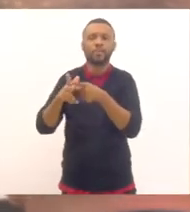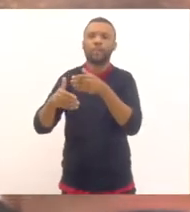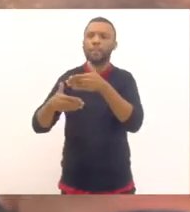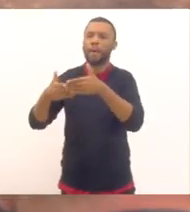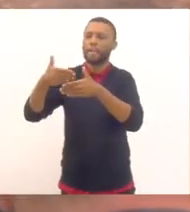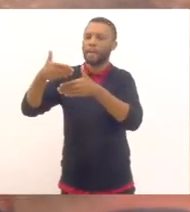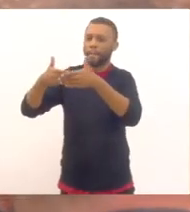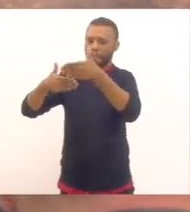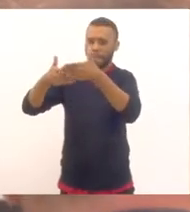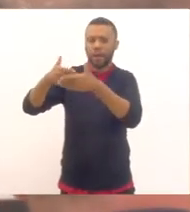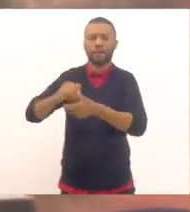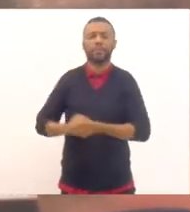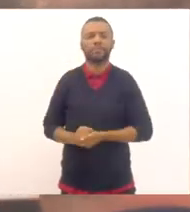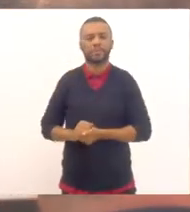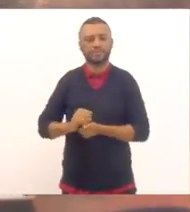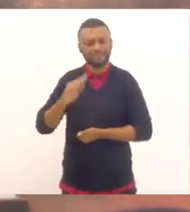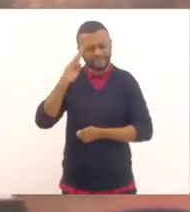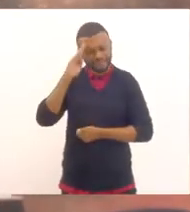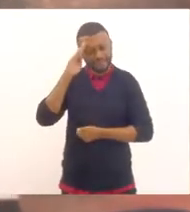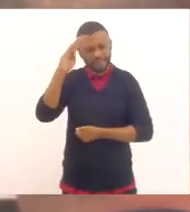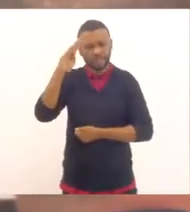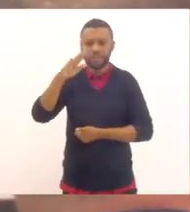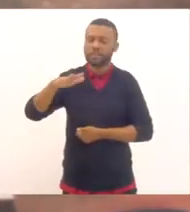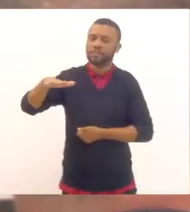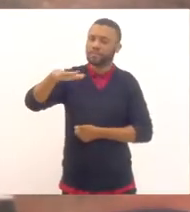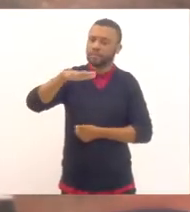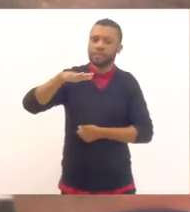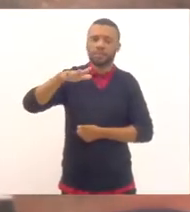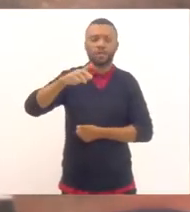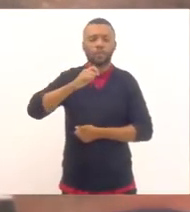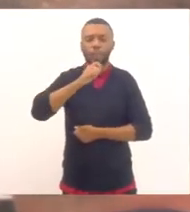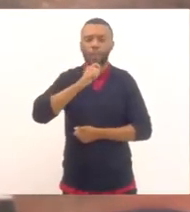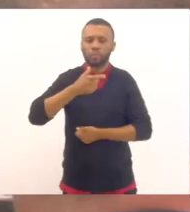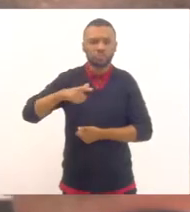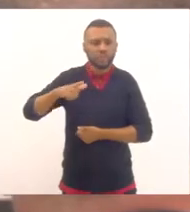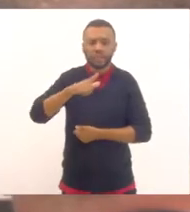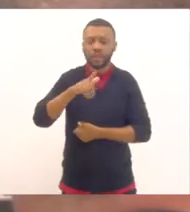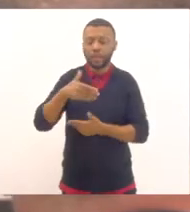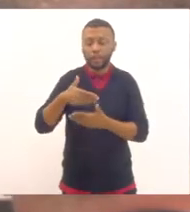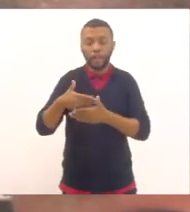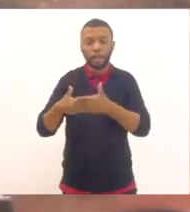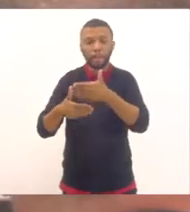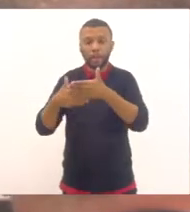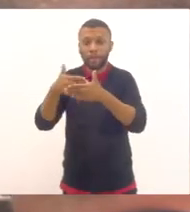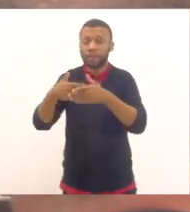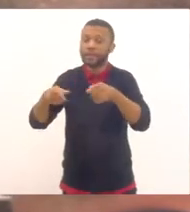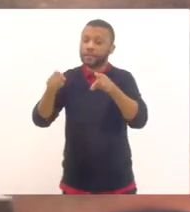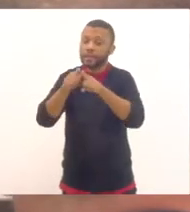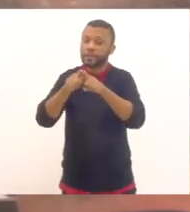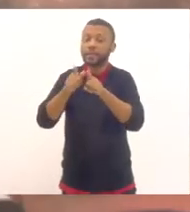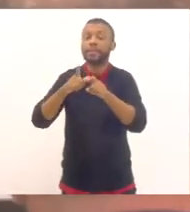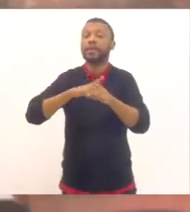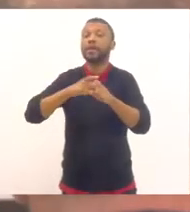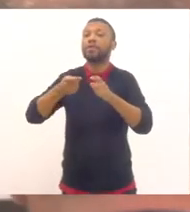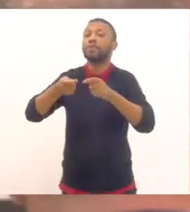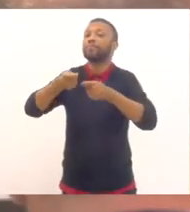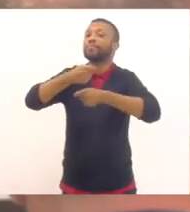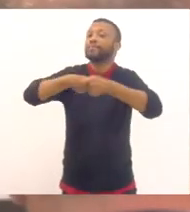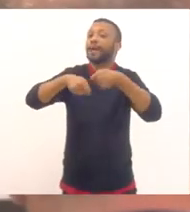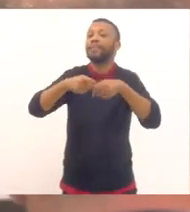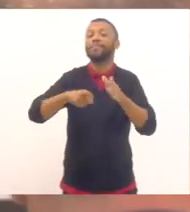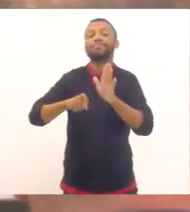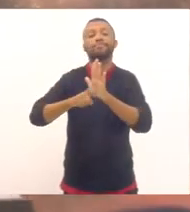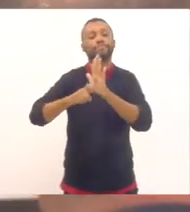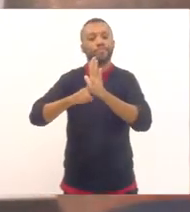dá um grande parte né das estações que quando não tem muro como também a questão do narcotráfico dominando algumas Estações